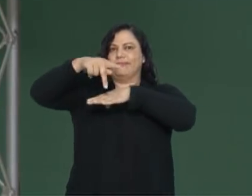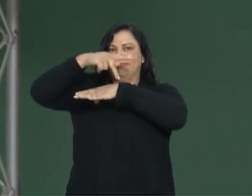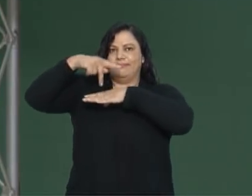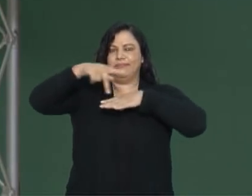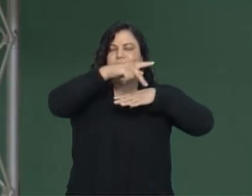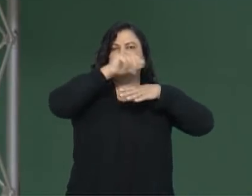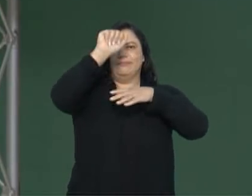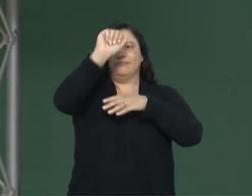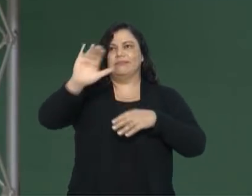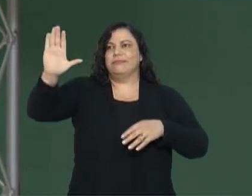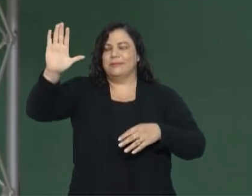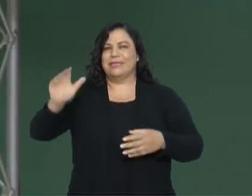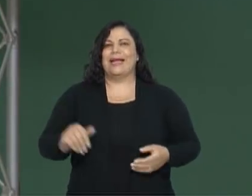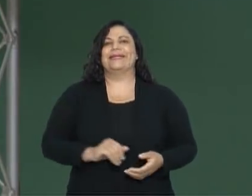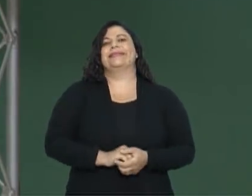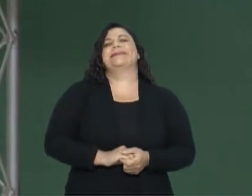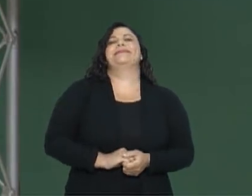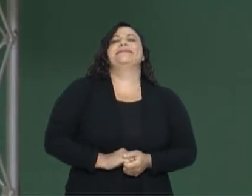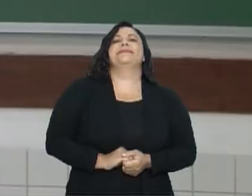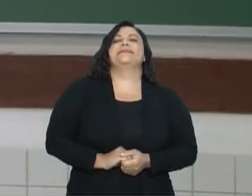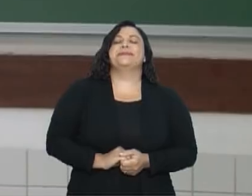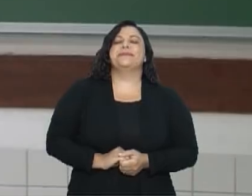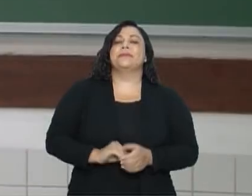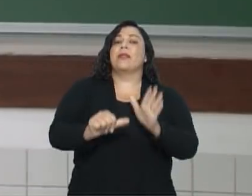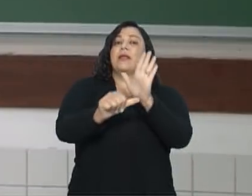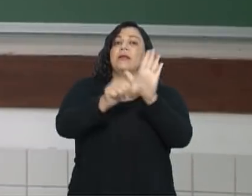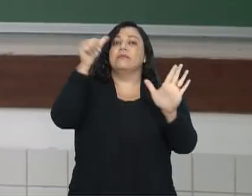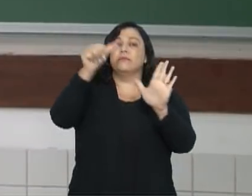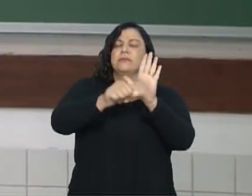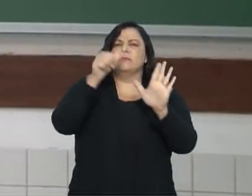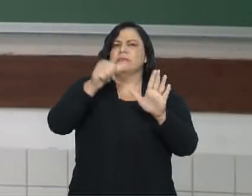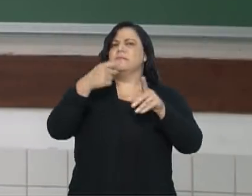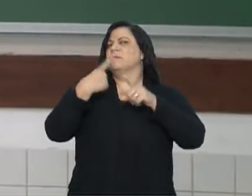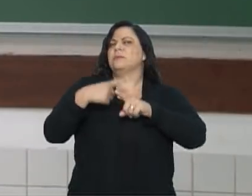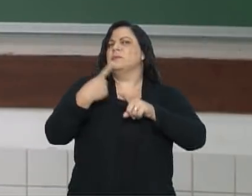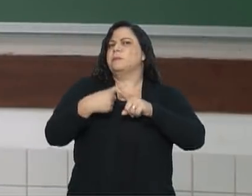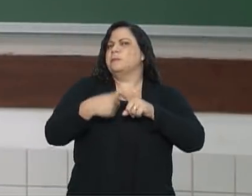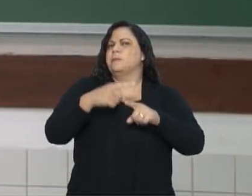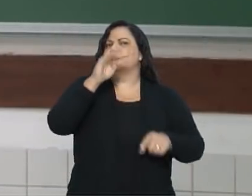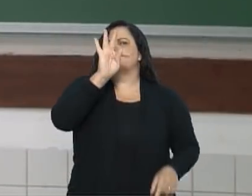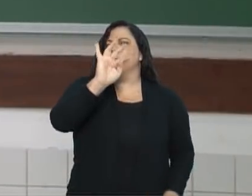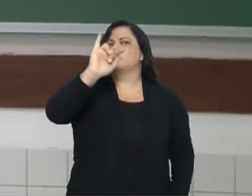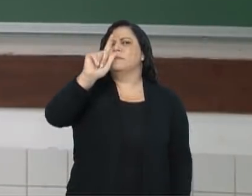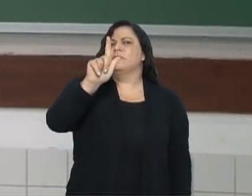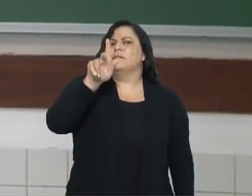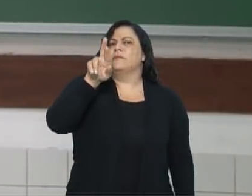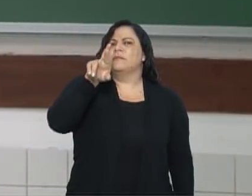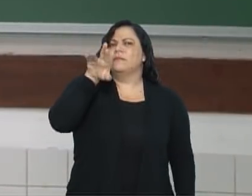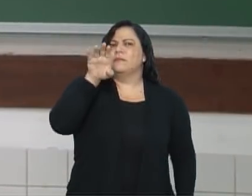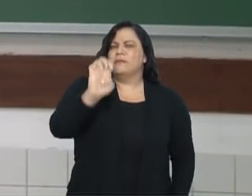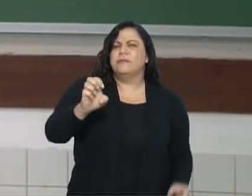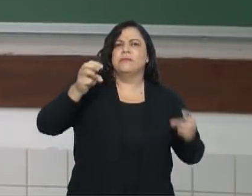tigres asiáticos. Primeiro, por que tigre asiático?